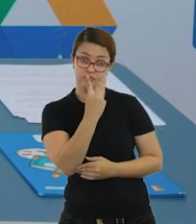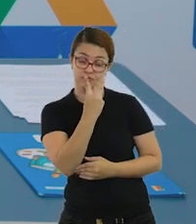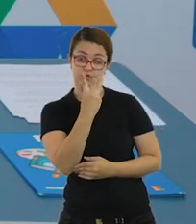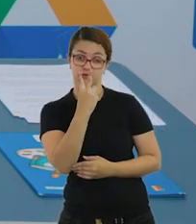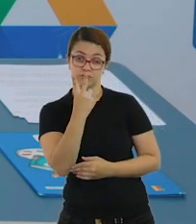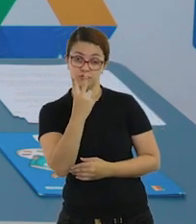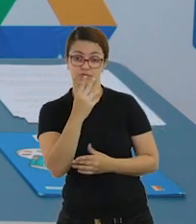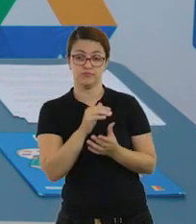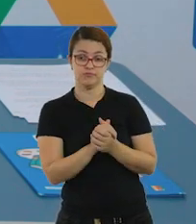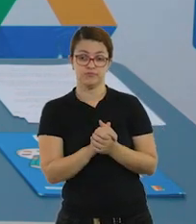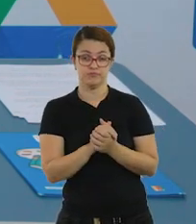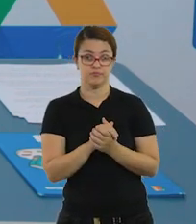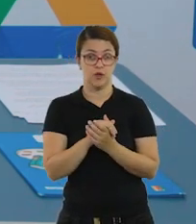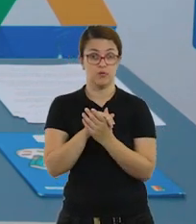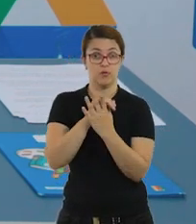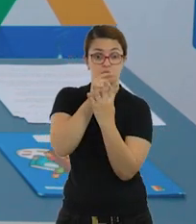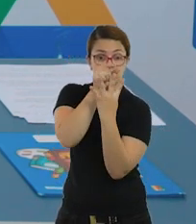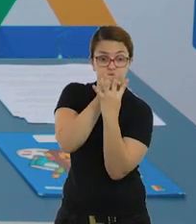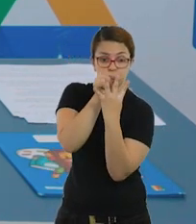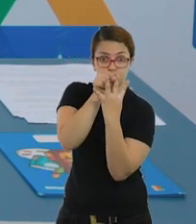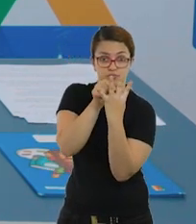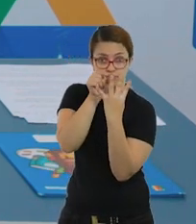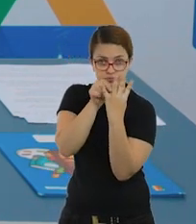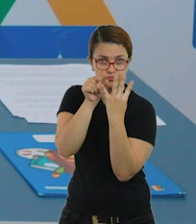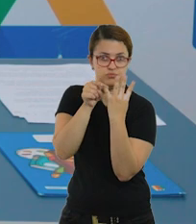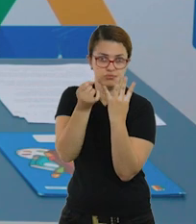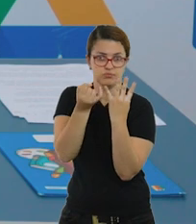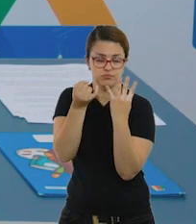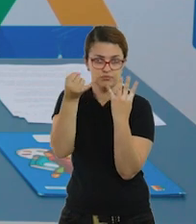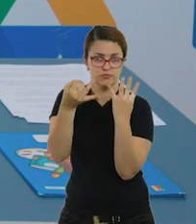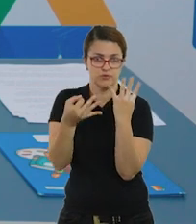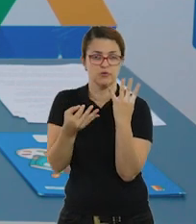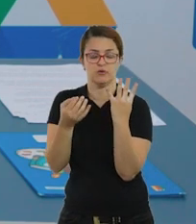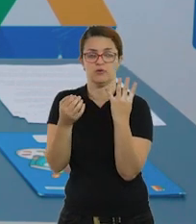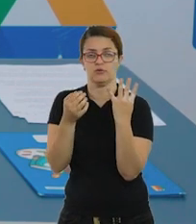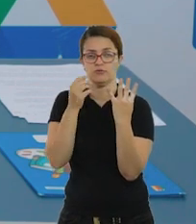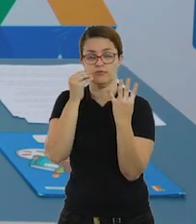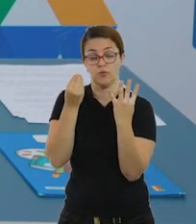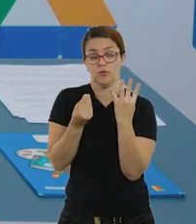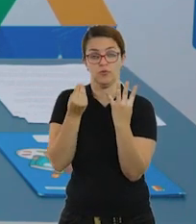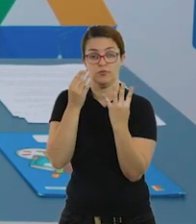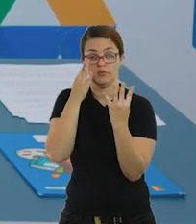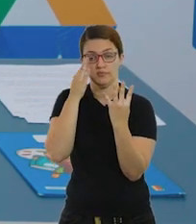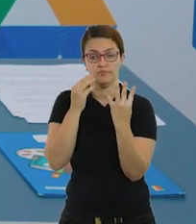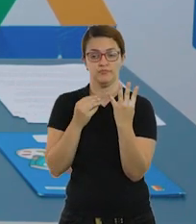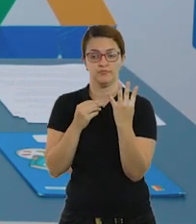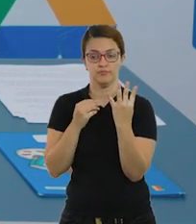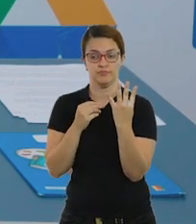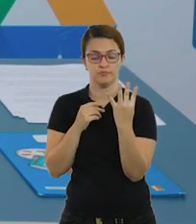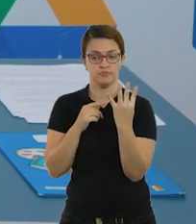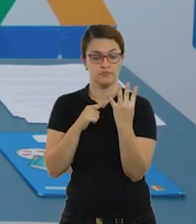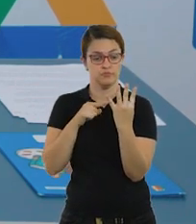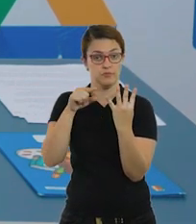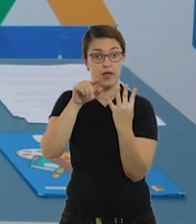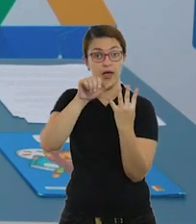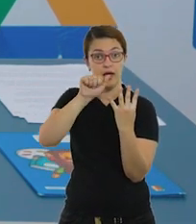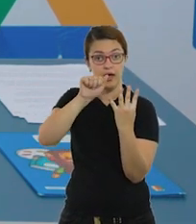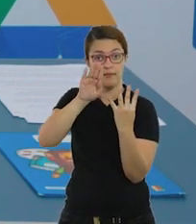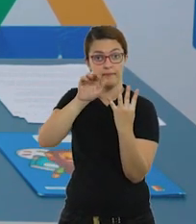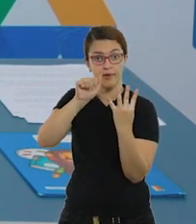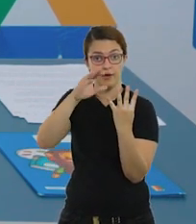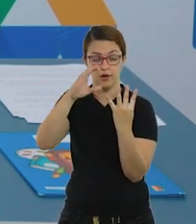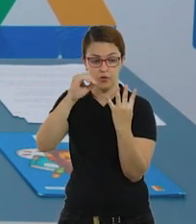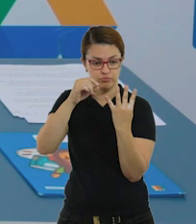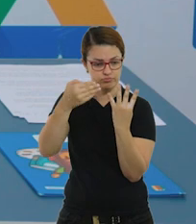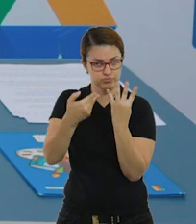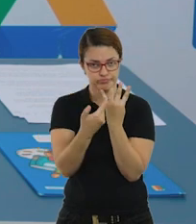Então, eu vou utilizar o ábaco agora para poder explicar, tá? A atividade para vocês, crianças. O ábaco, ele é um instrumento